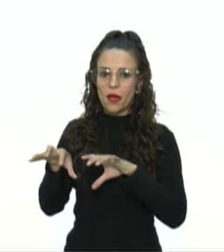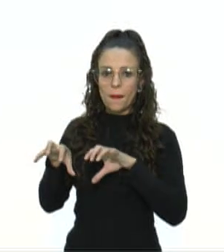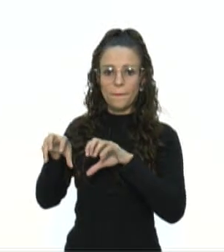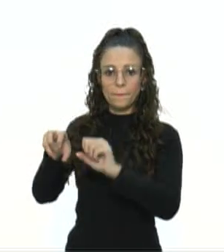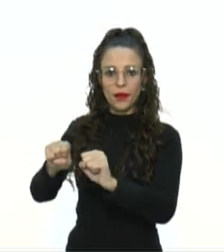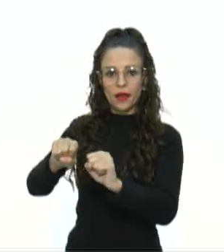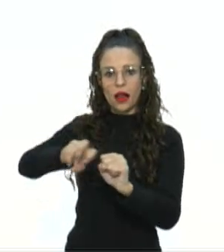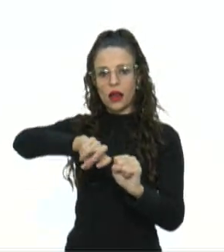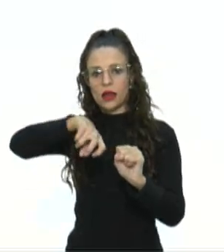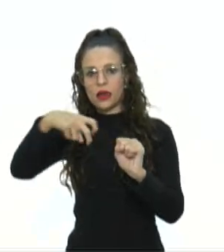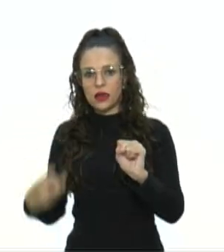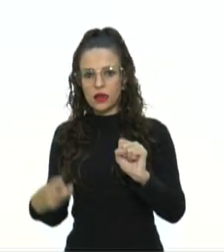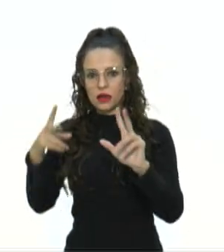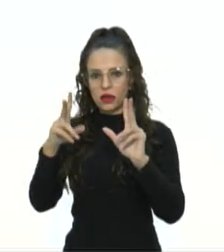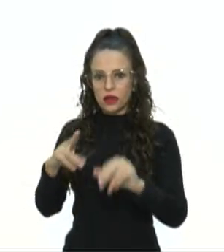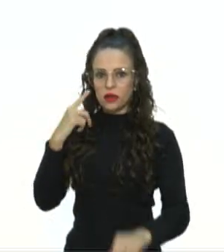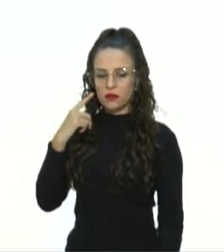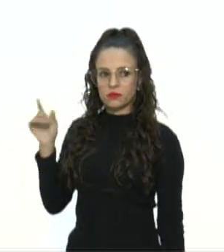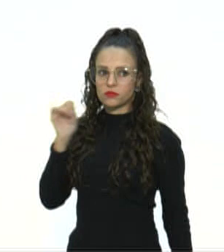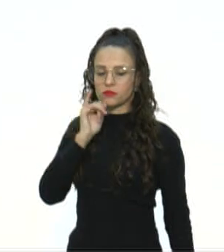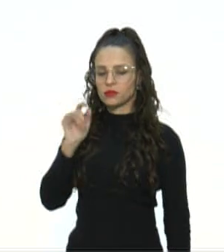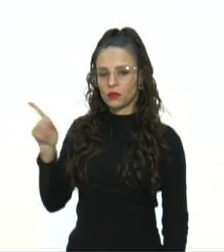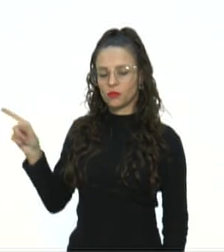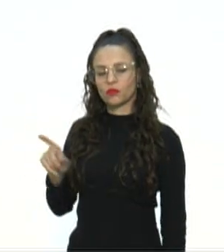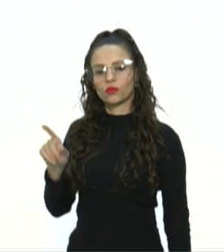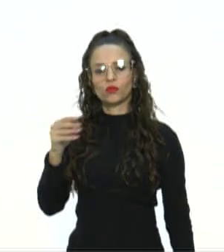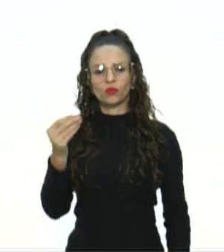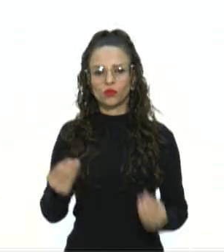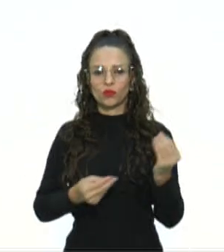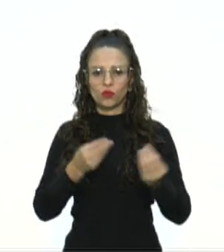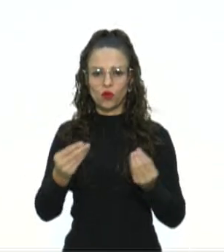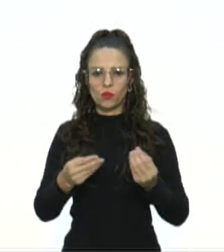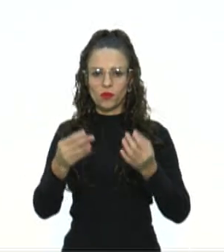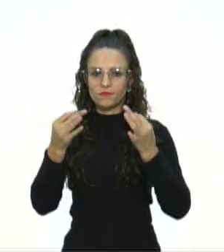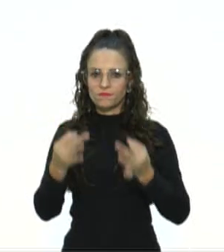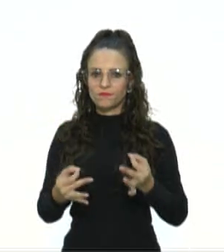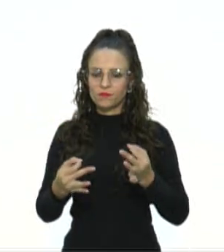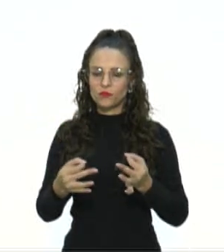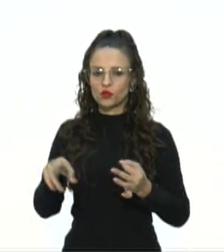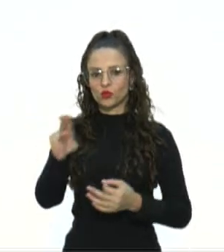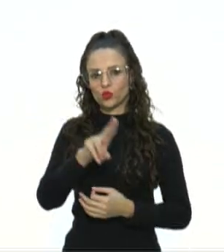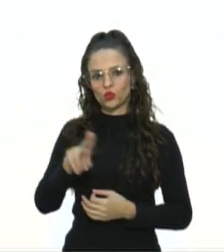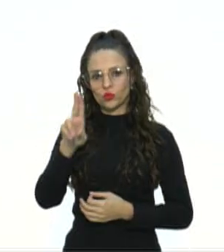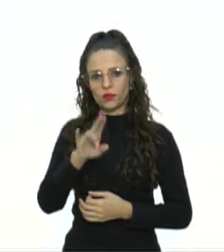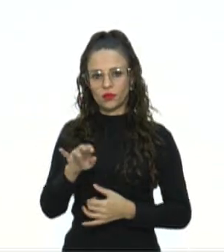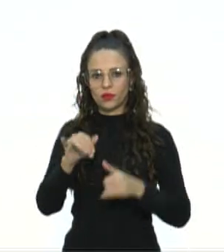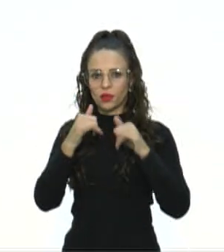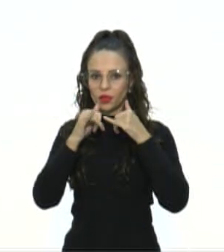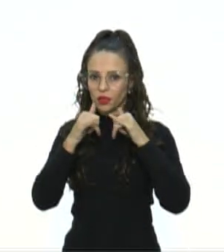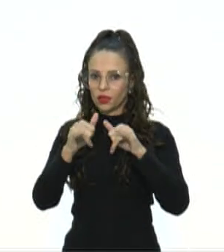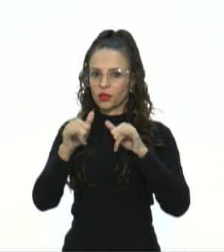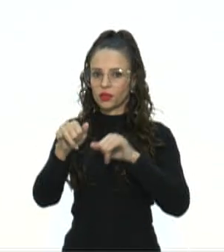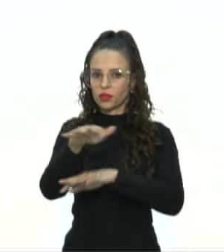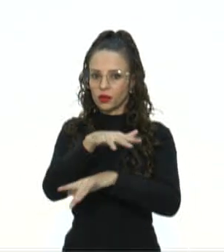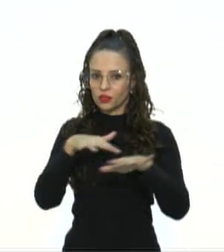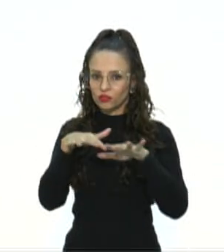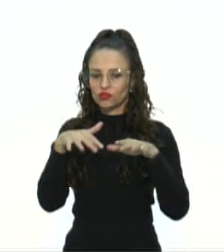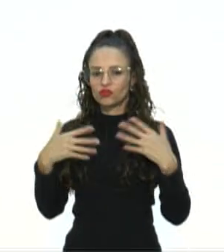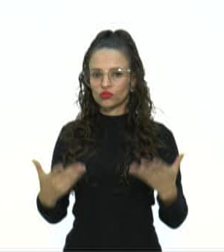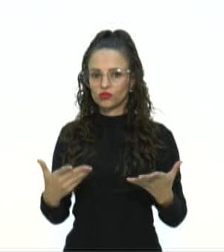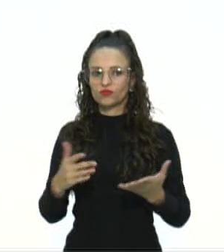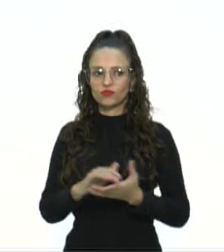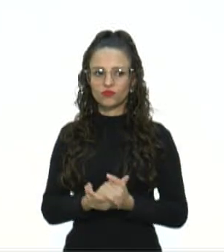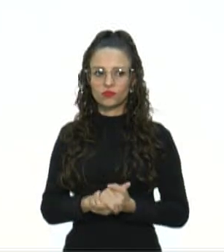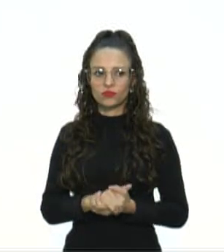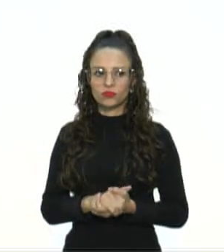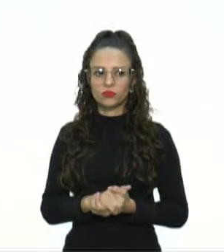oponente no chão, né? Como está retratado aqui, utilizando precisamente a energia que esse despende,